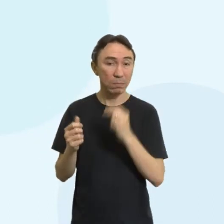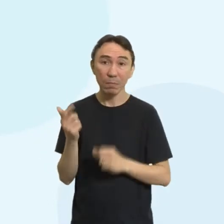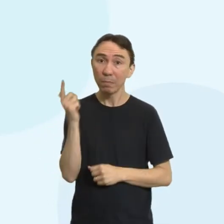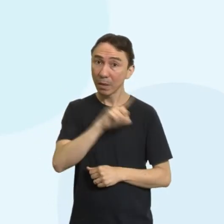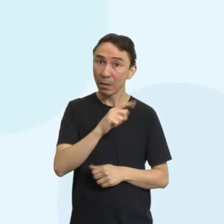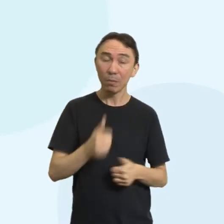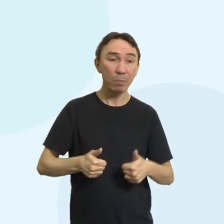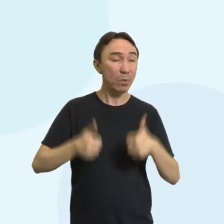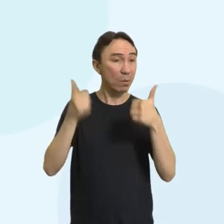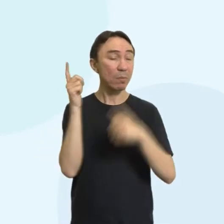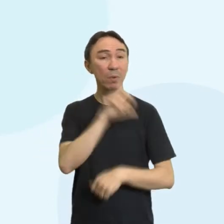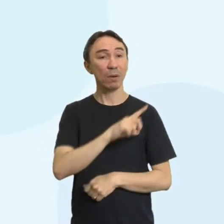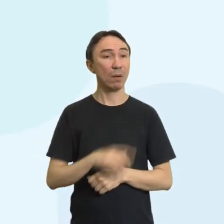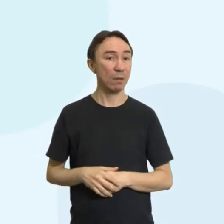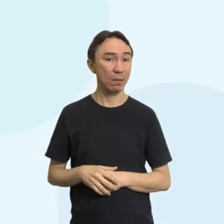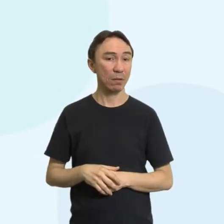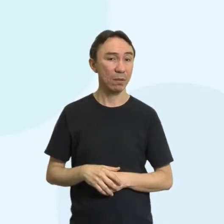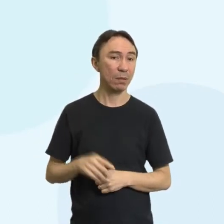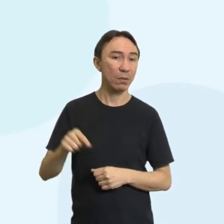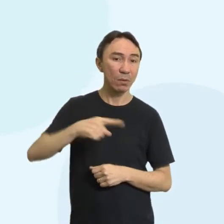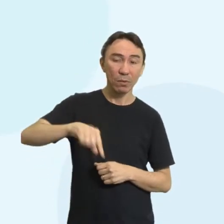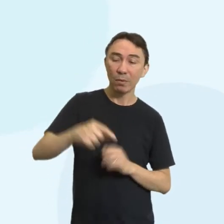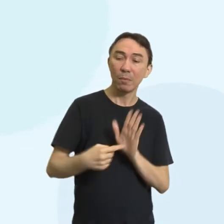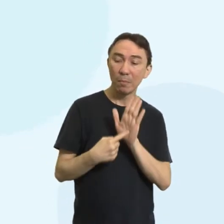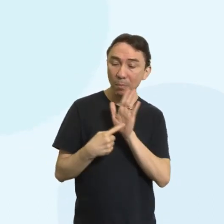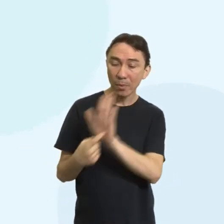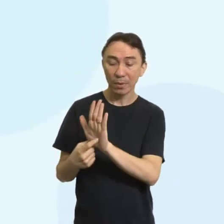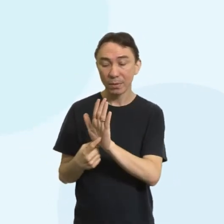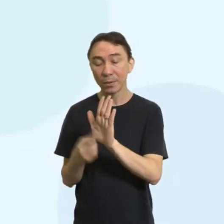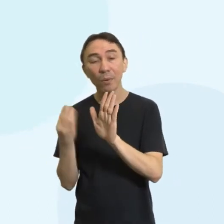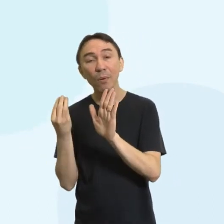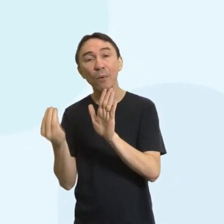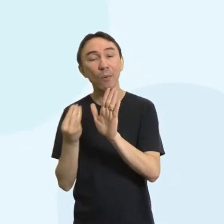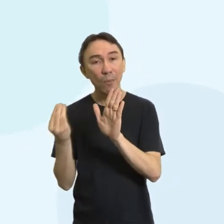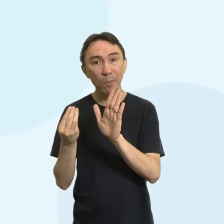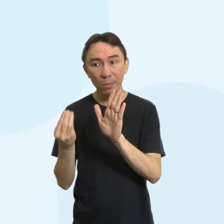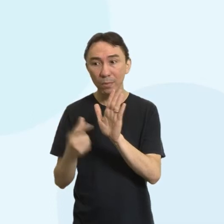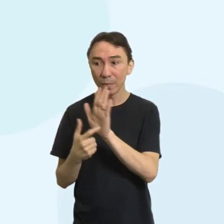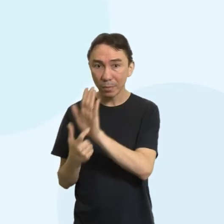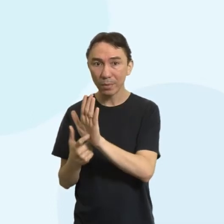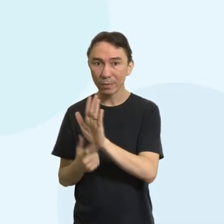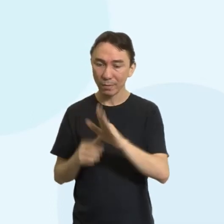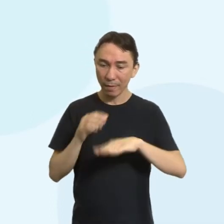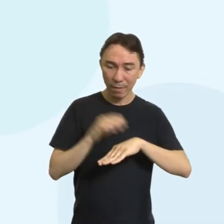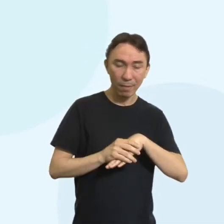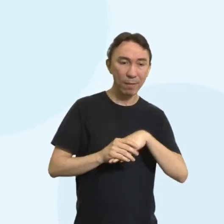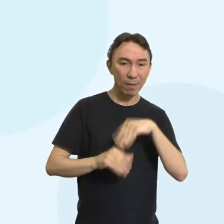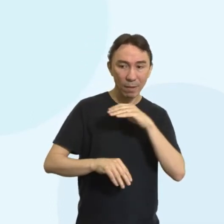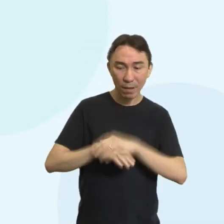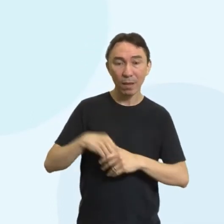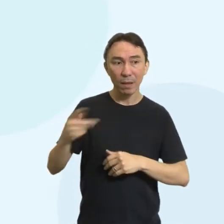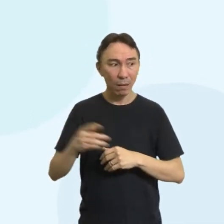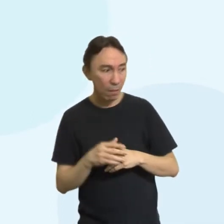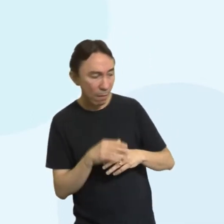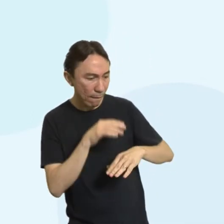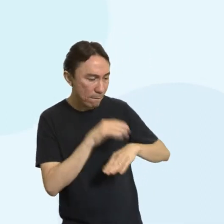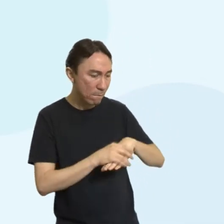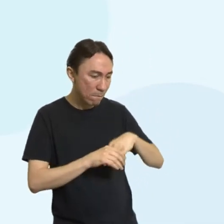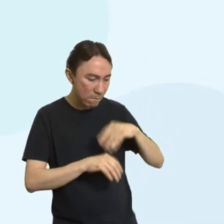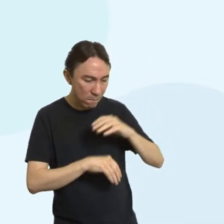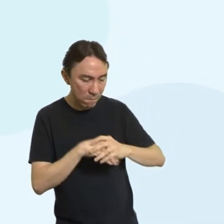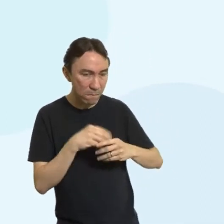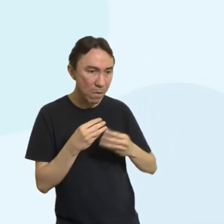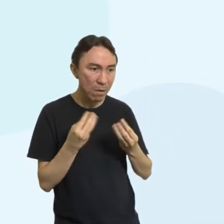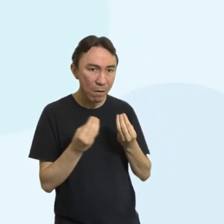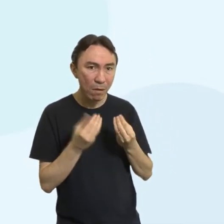ou eles vivenciam algo na prática, eles têm condições de associar muito mais com o nosso cotidiano e